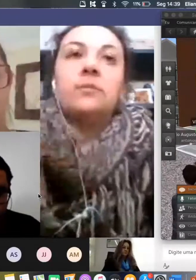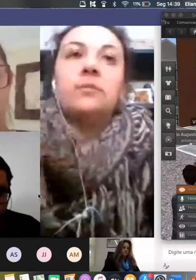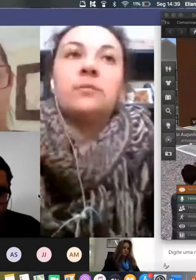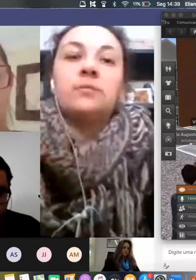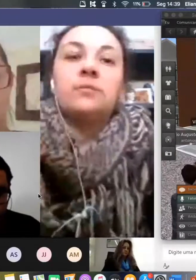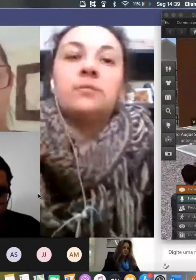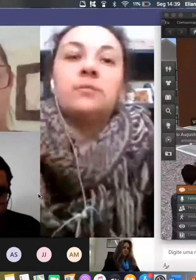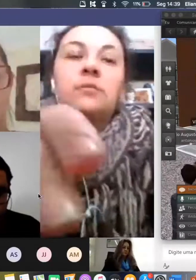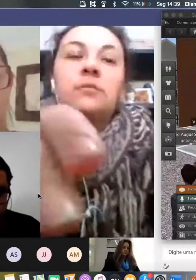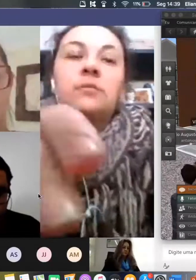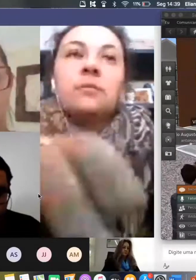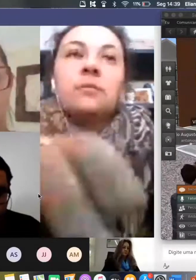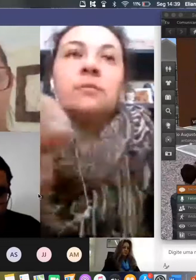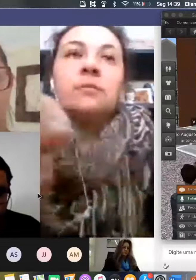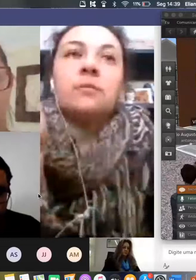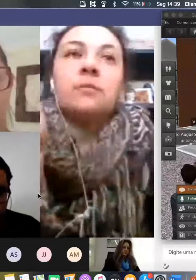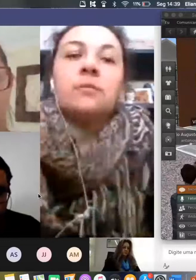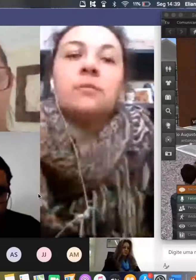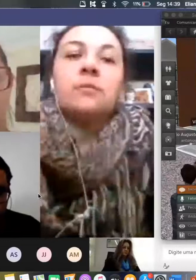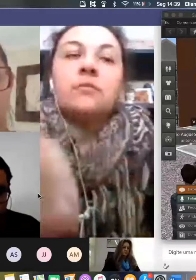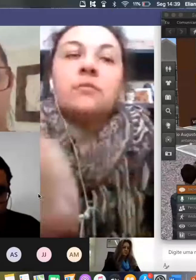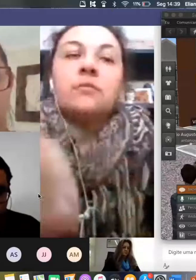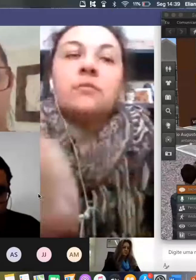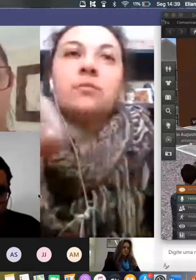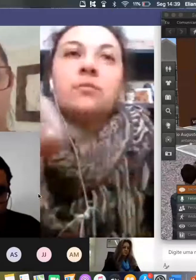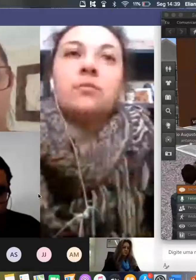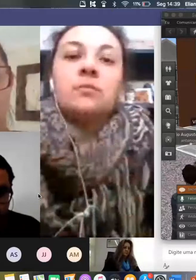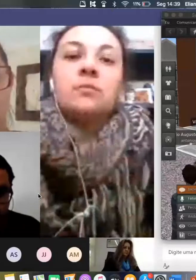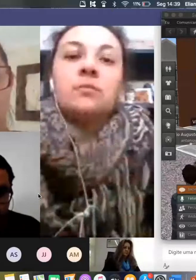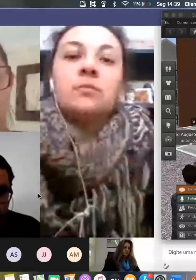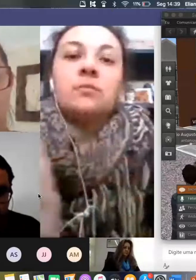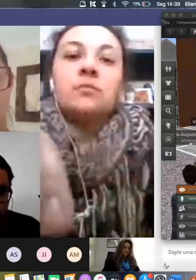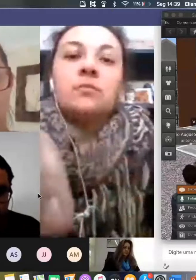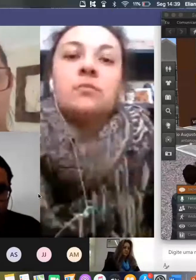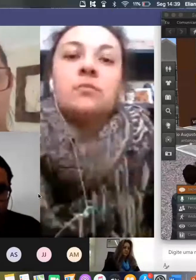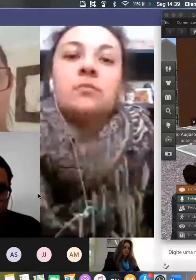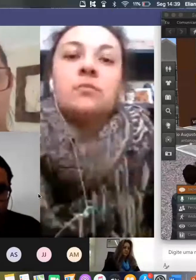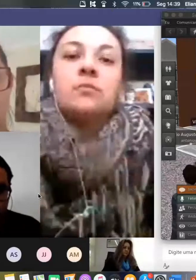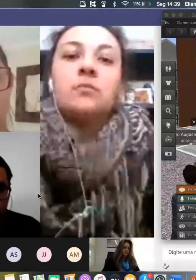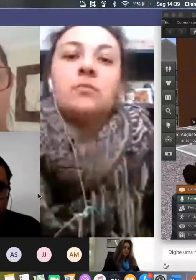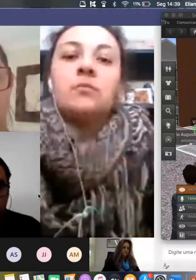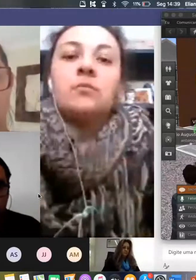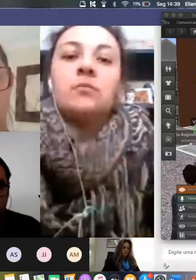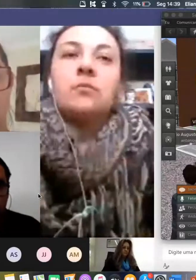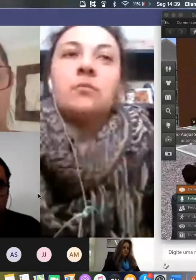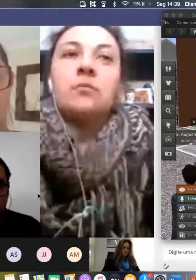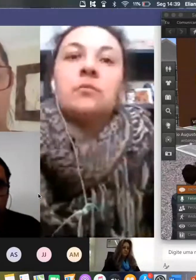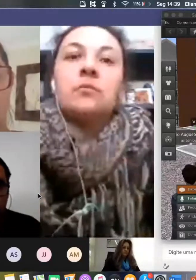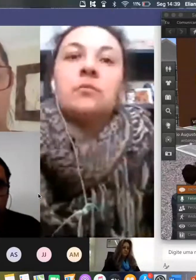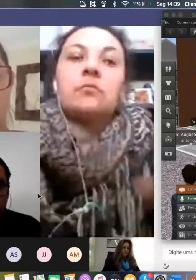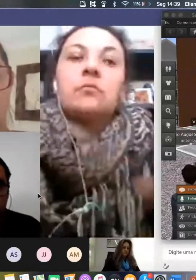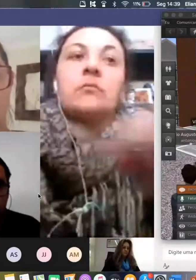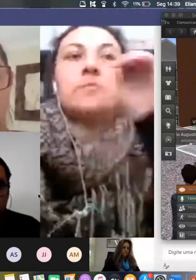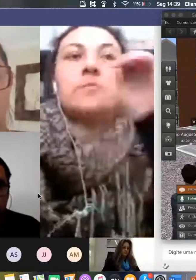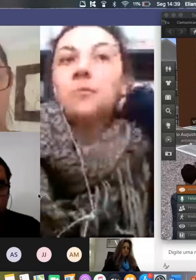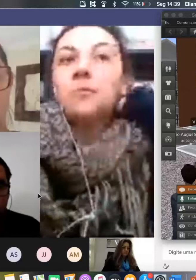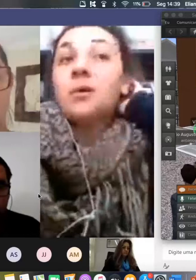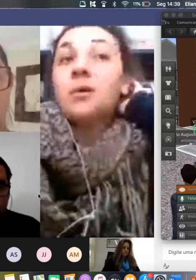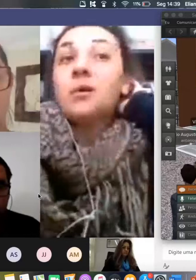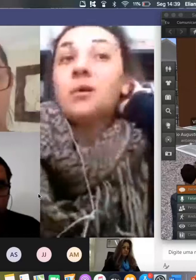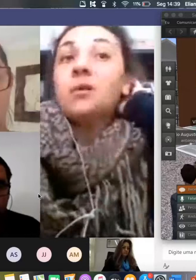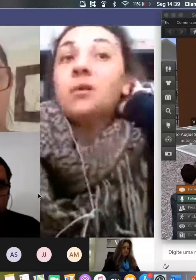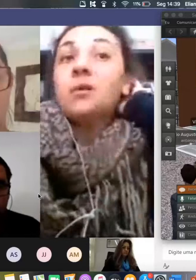vírus é questionada. Eu li algumas coisas que vários cientistas, ou tem,